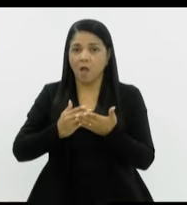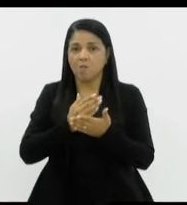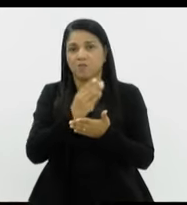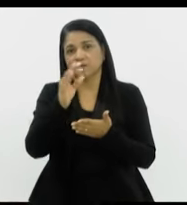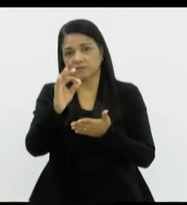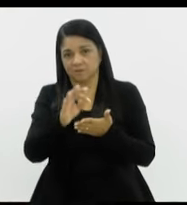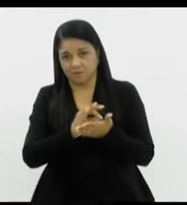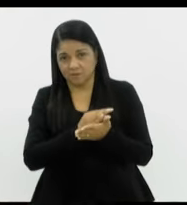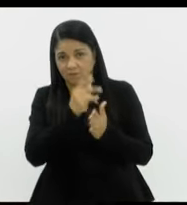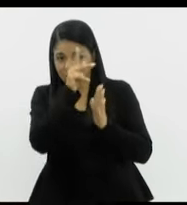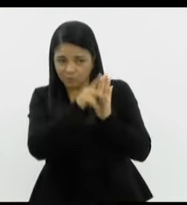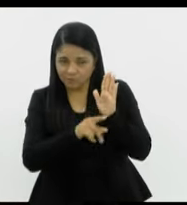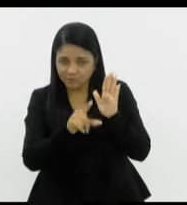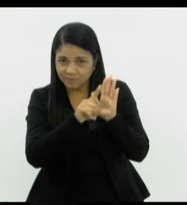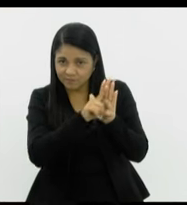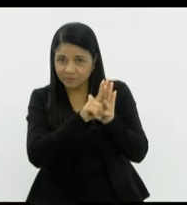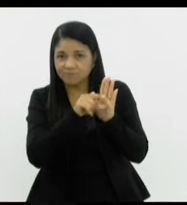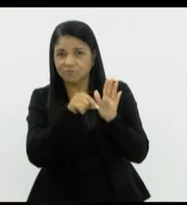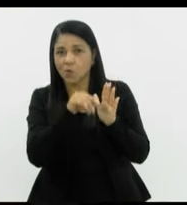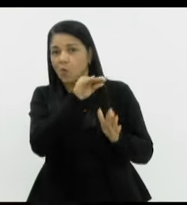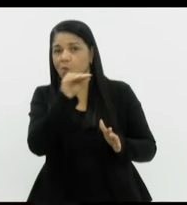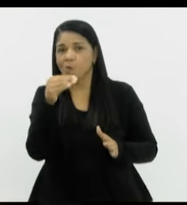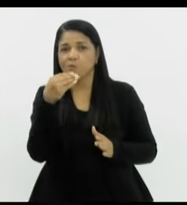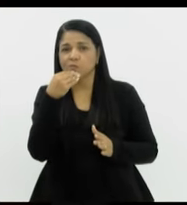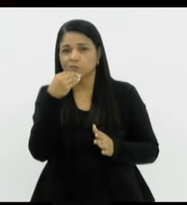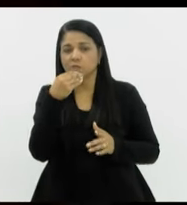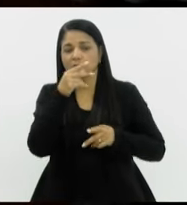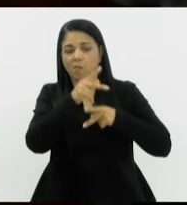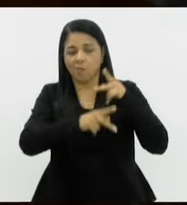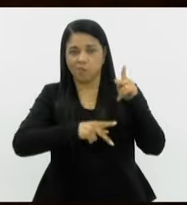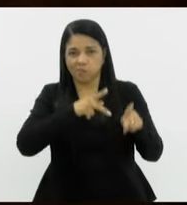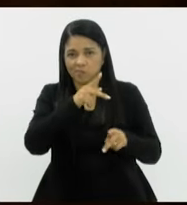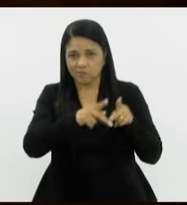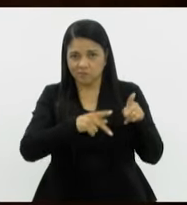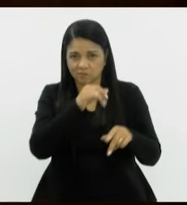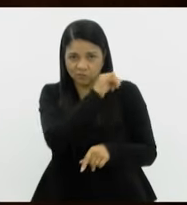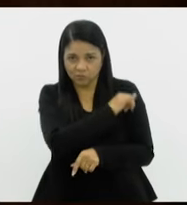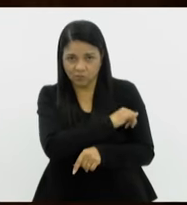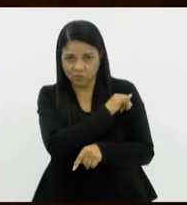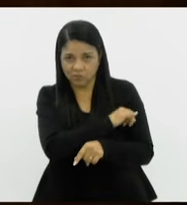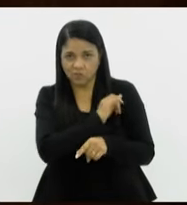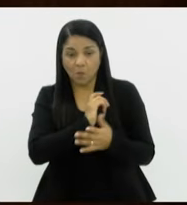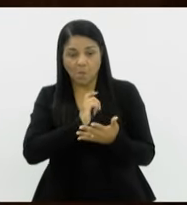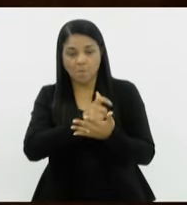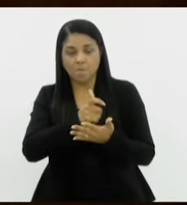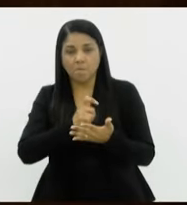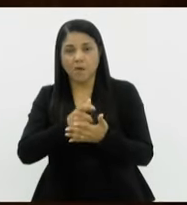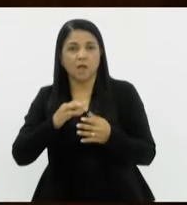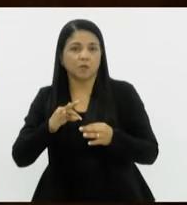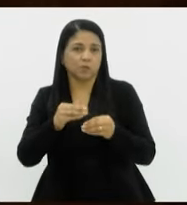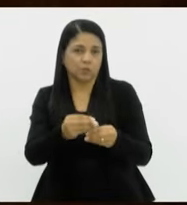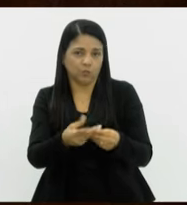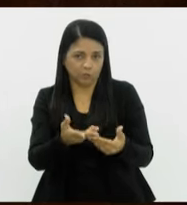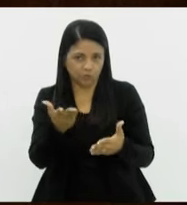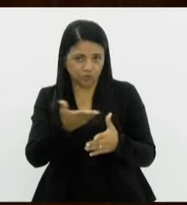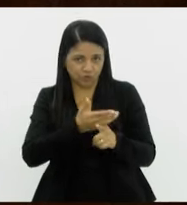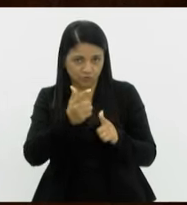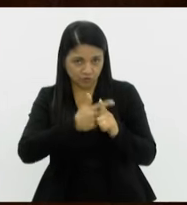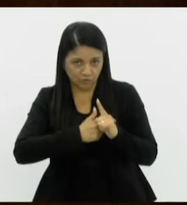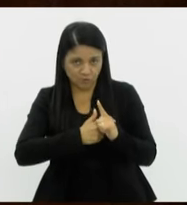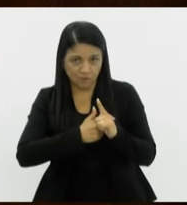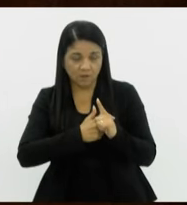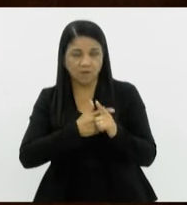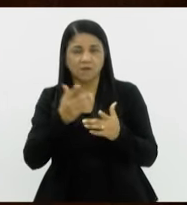sancionado, vai dar uma oportunidade para o povo fluminense de colocar as suas contas em dia, né? Há pouco tempo